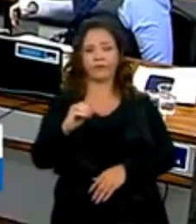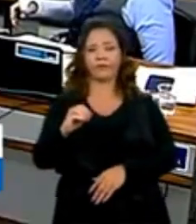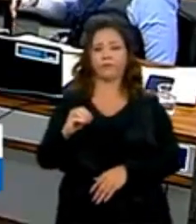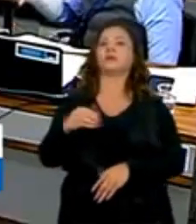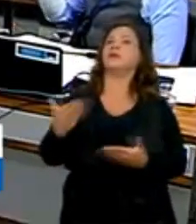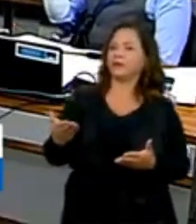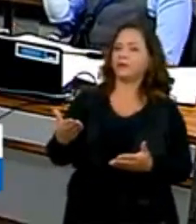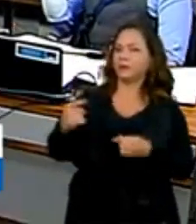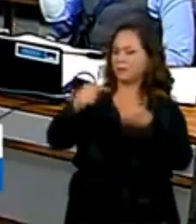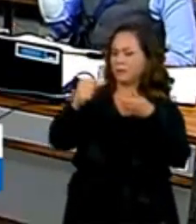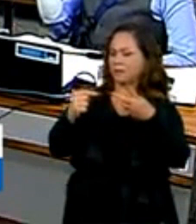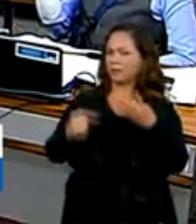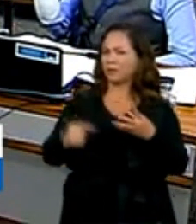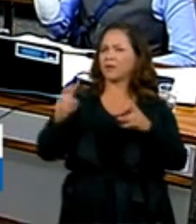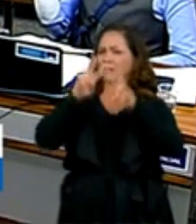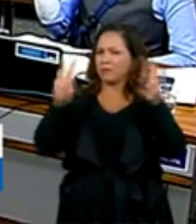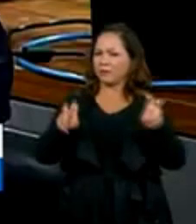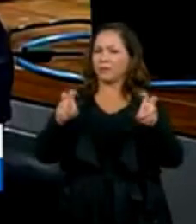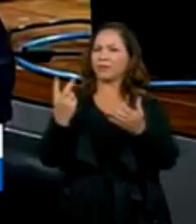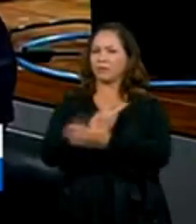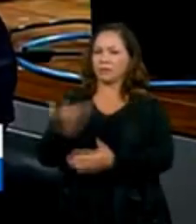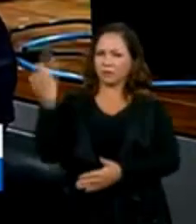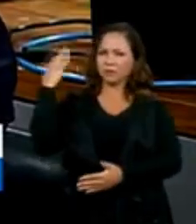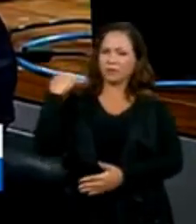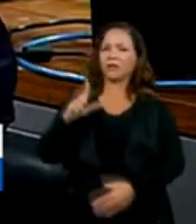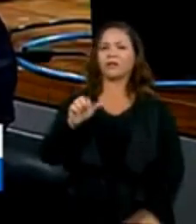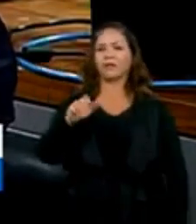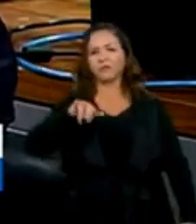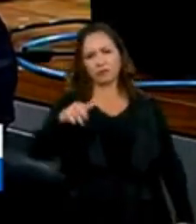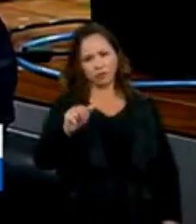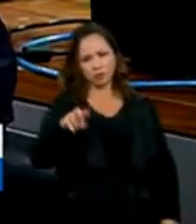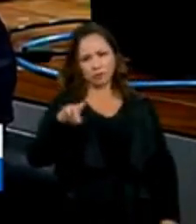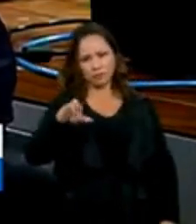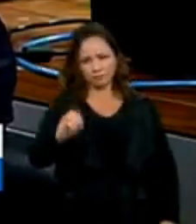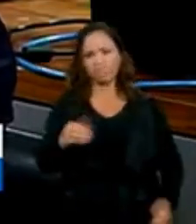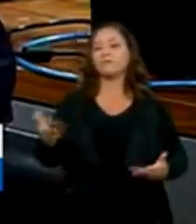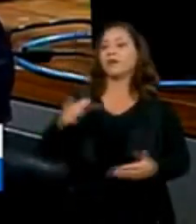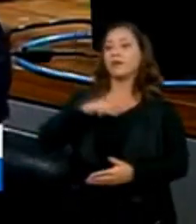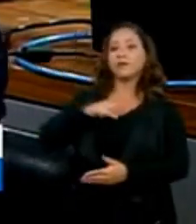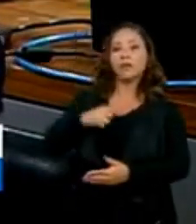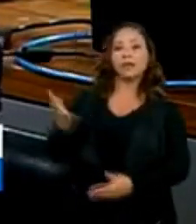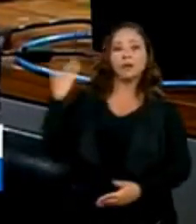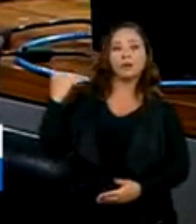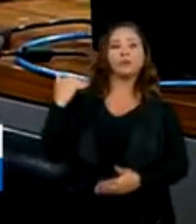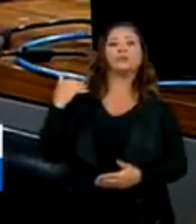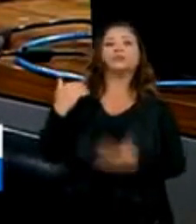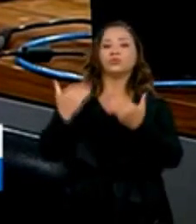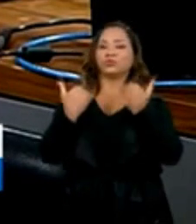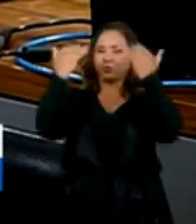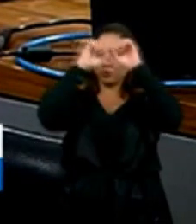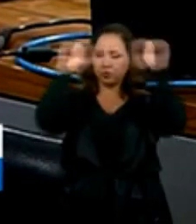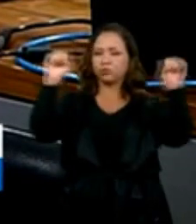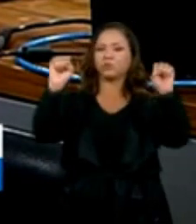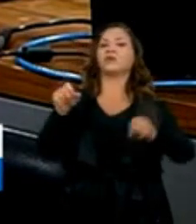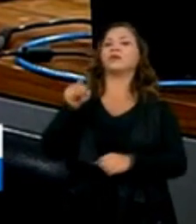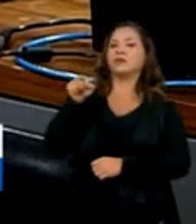sempre em defesa da Constituição. Pois o meu lado sempre foi o mesmo, o lado da Constituição, o das garantias, o